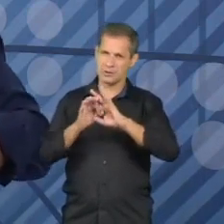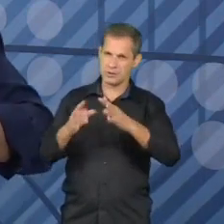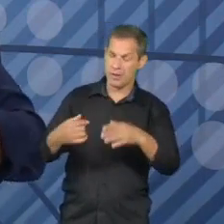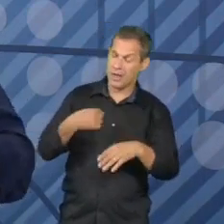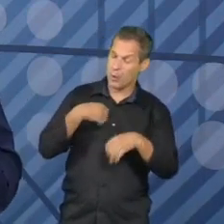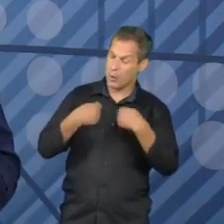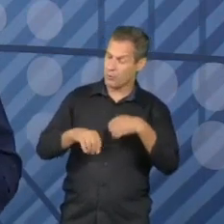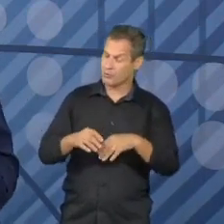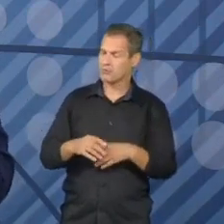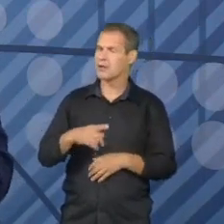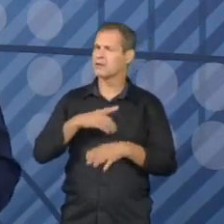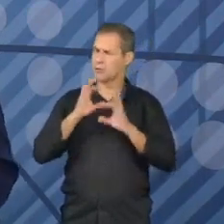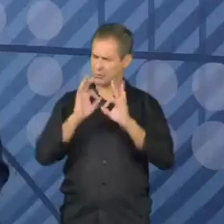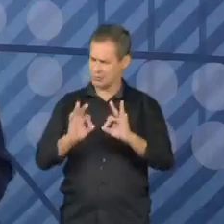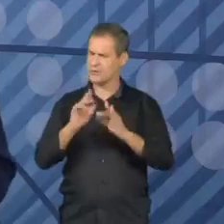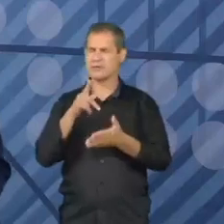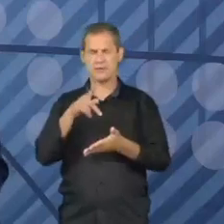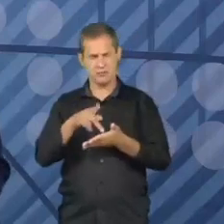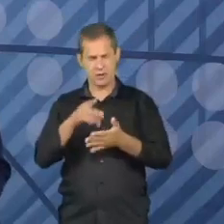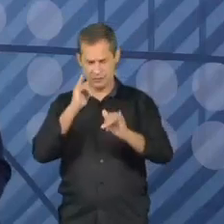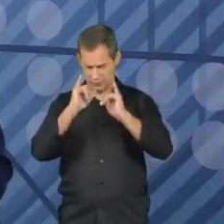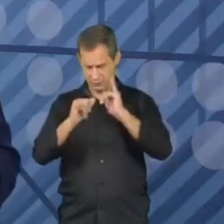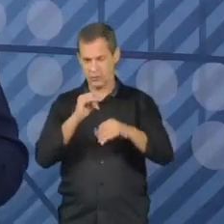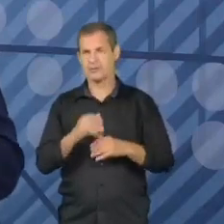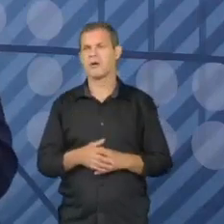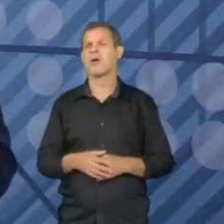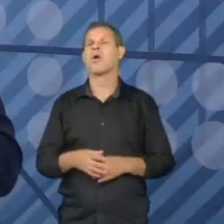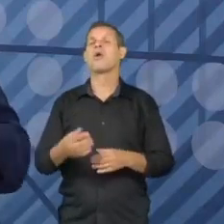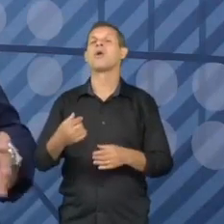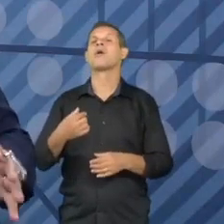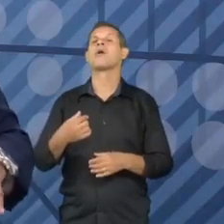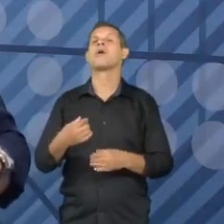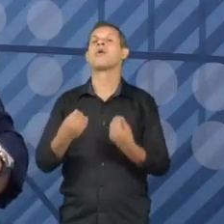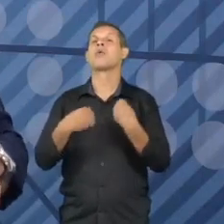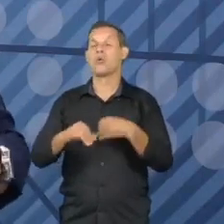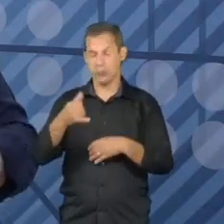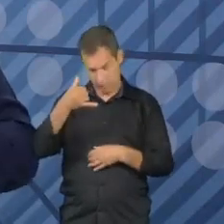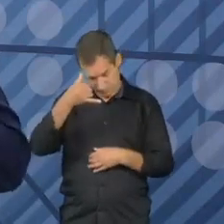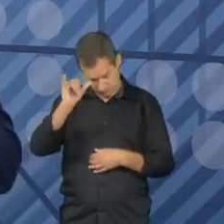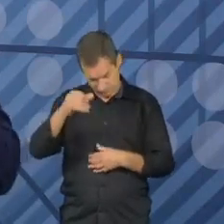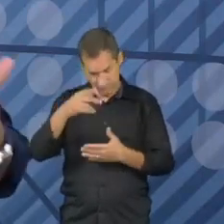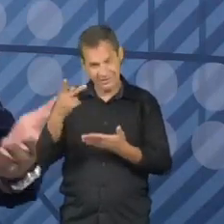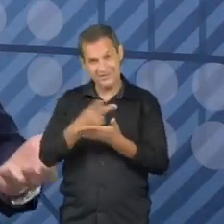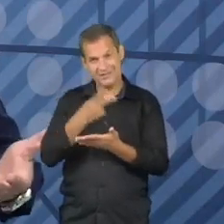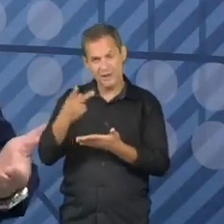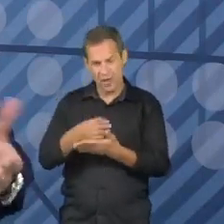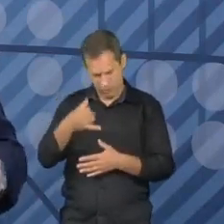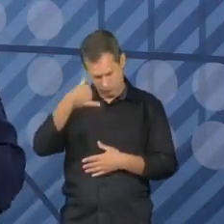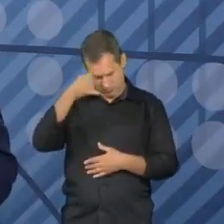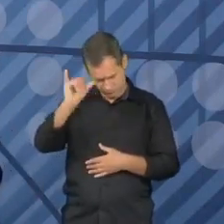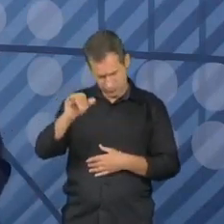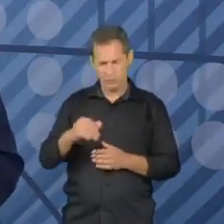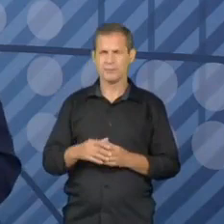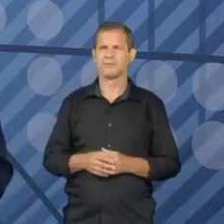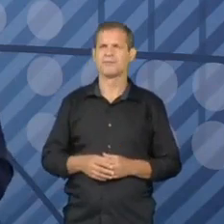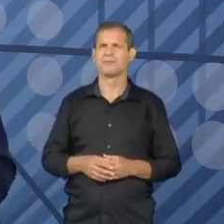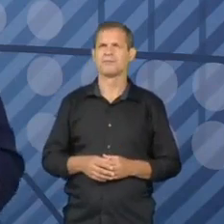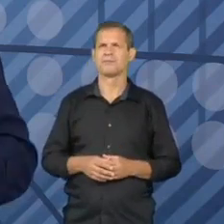preciso confirmar realmente essa informação. E como eu evito esse erro, evito